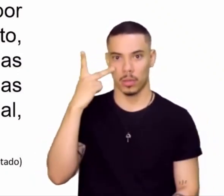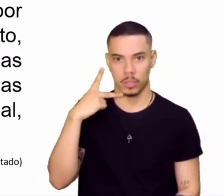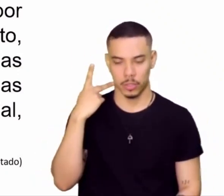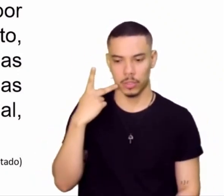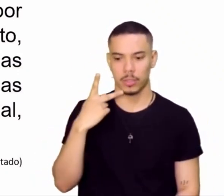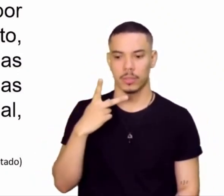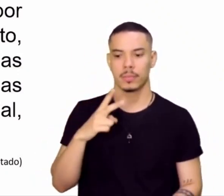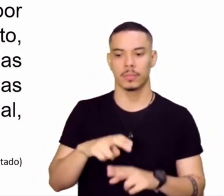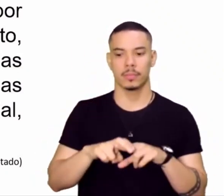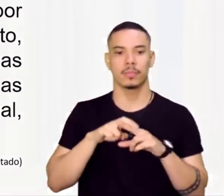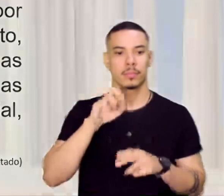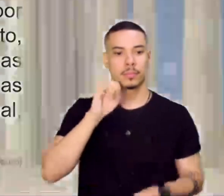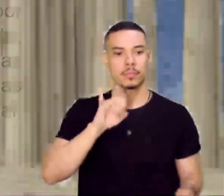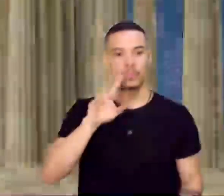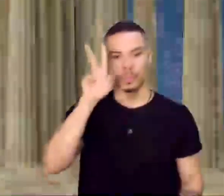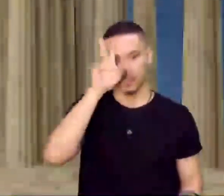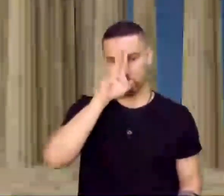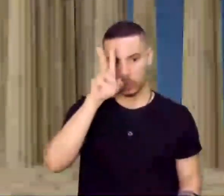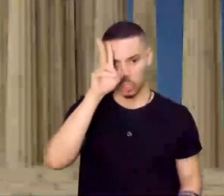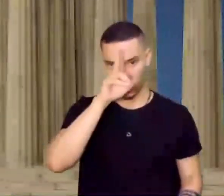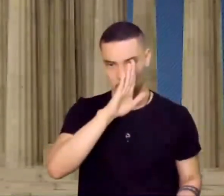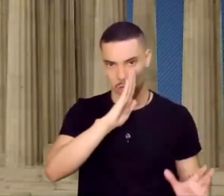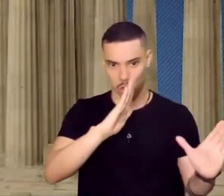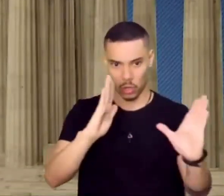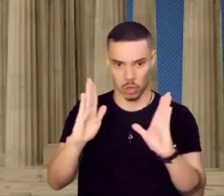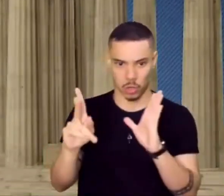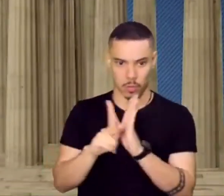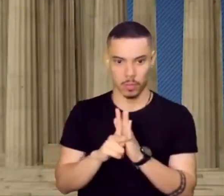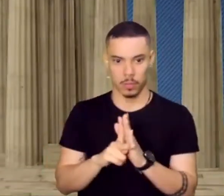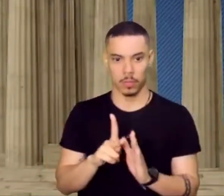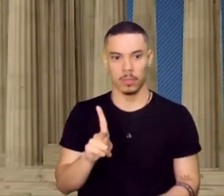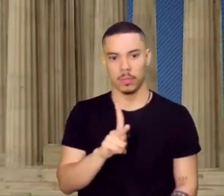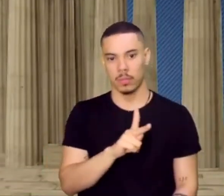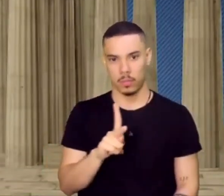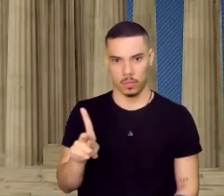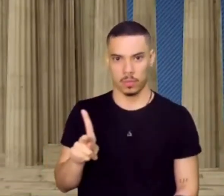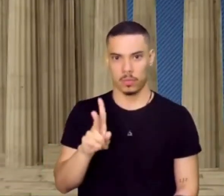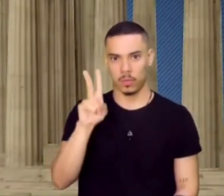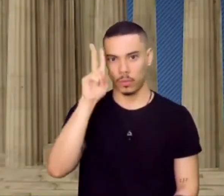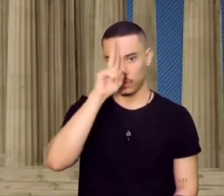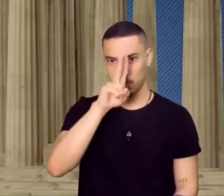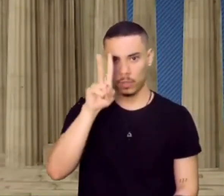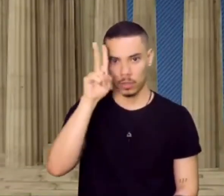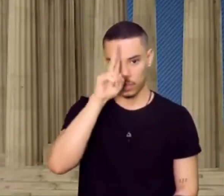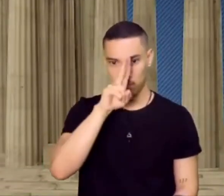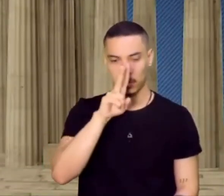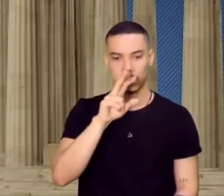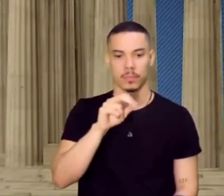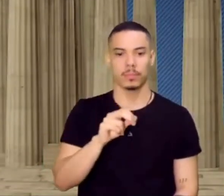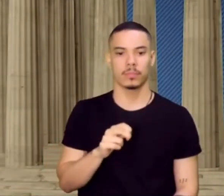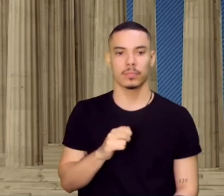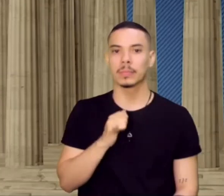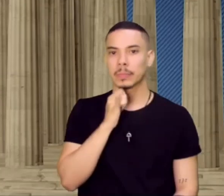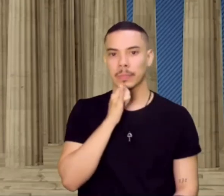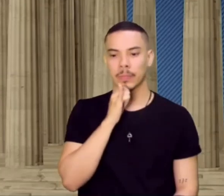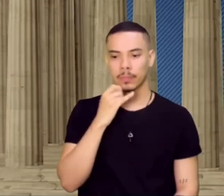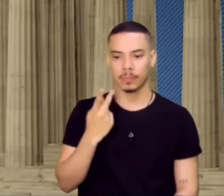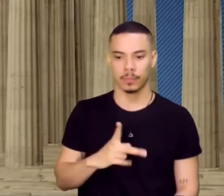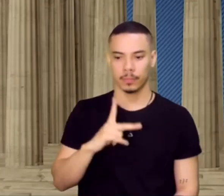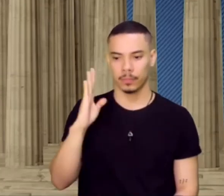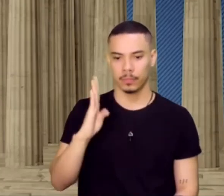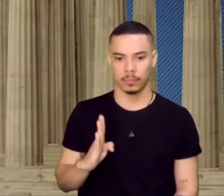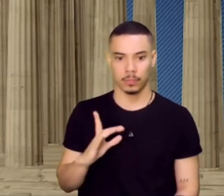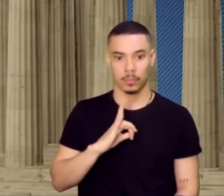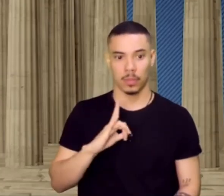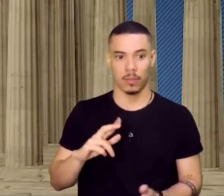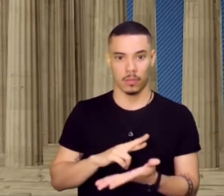no âmbito da história, como professor do componente curricular de história, a história do Brasil, por exemplo, tem